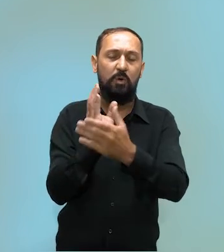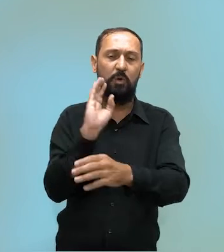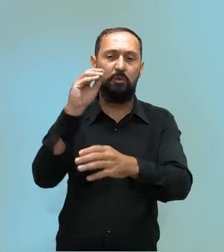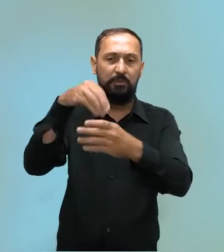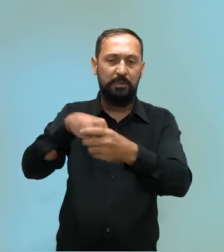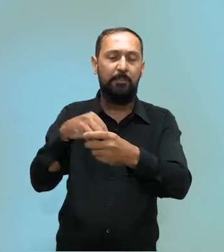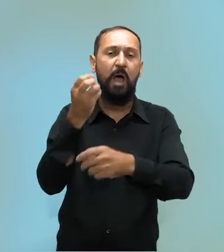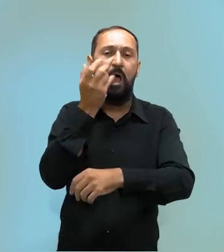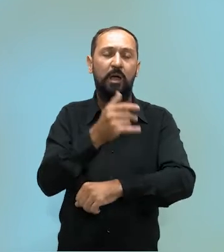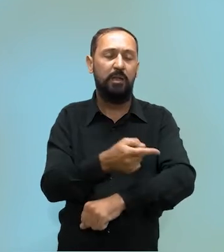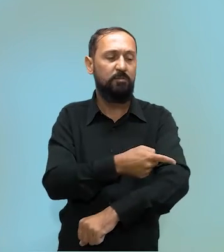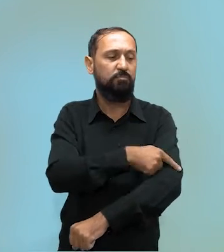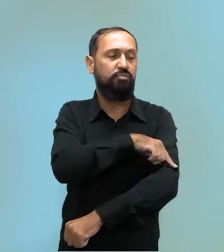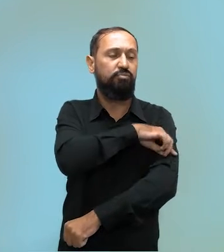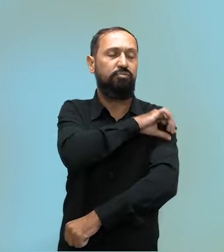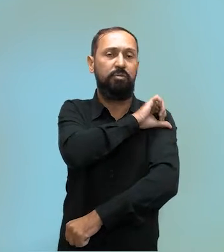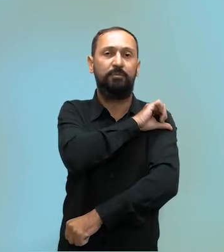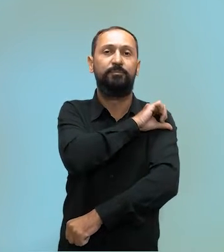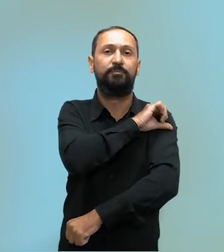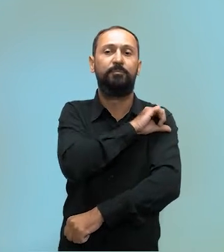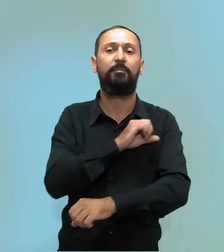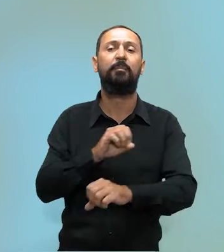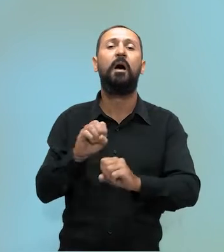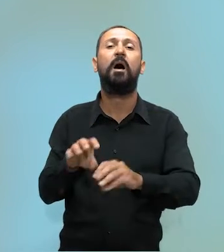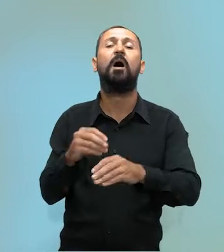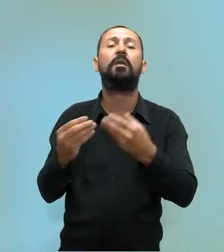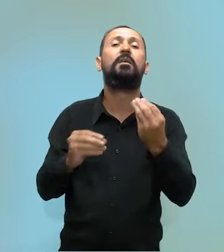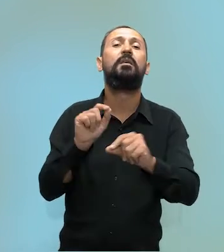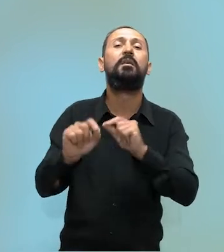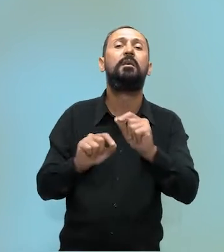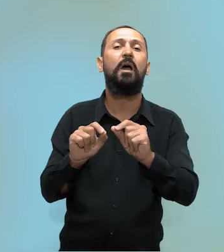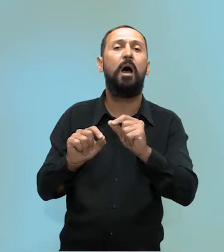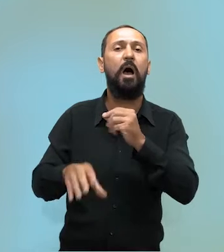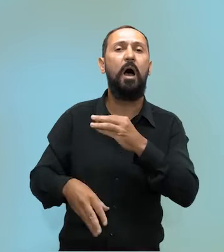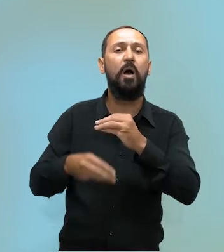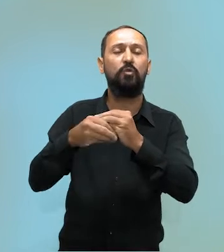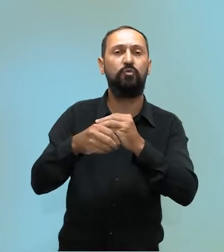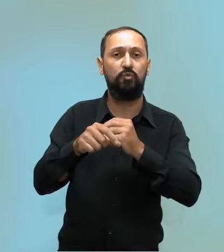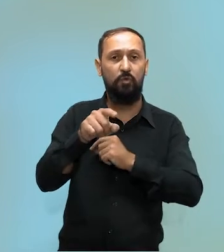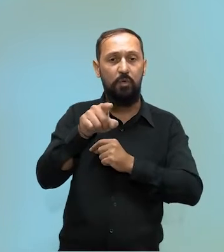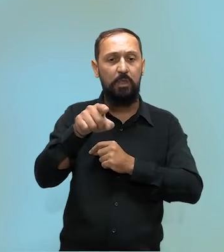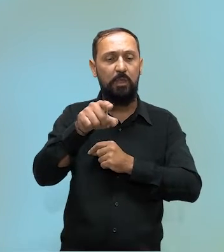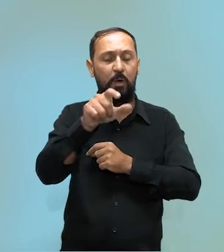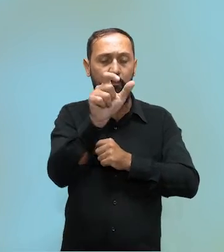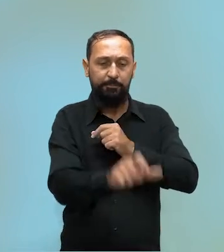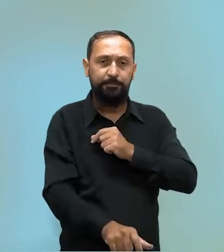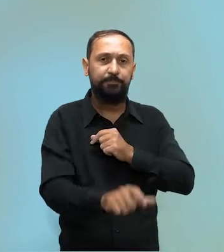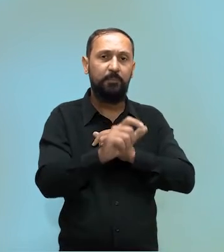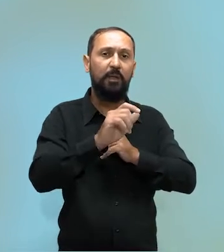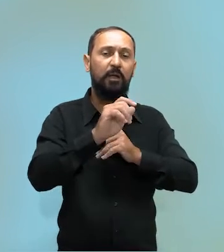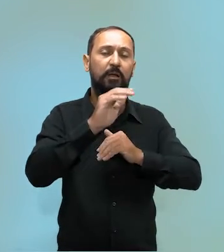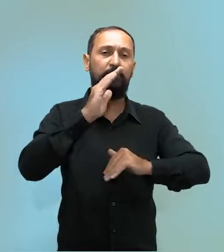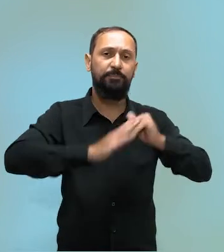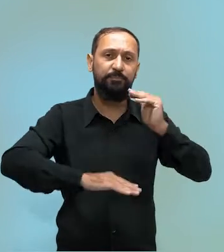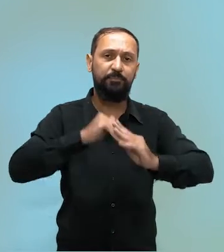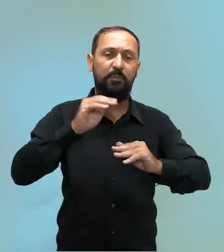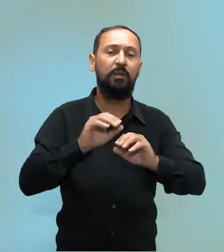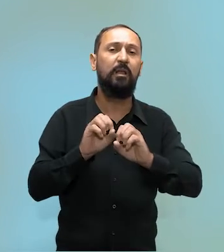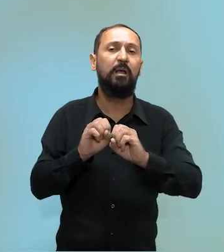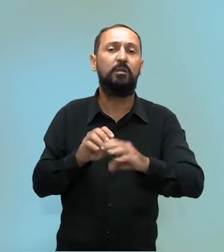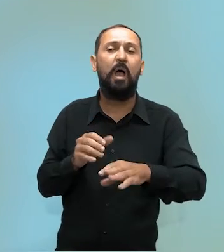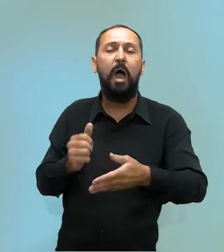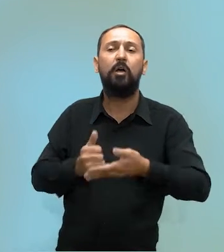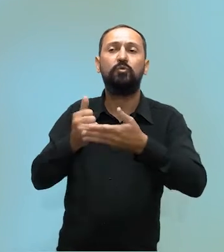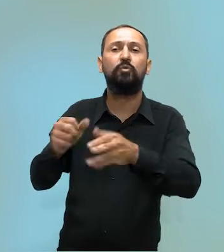as crianças que estão ali no ensino fundamental ainda. Quais são as contribuições que os agentes da educação